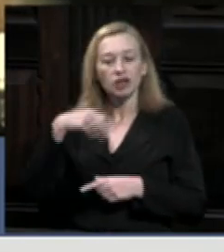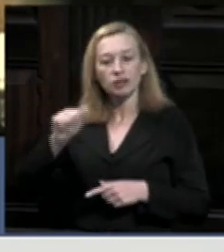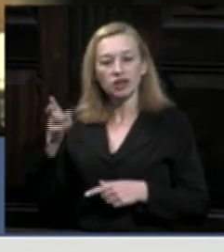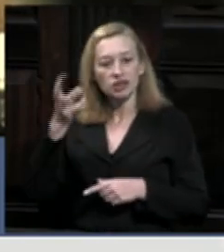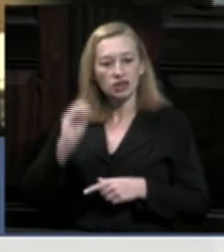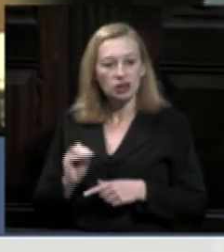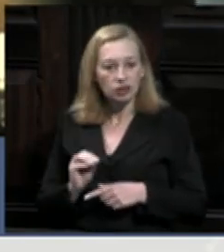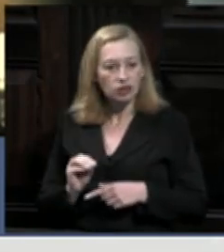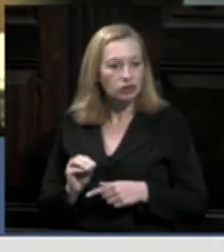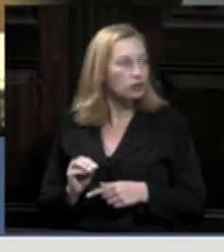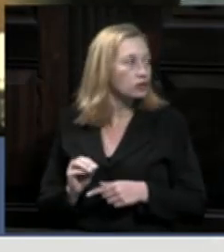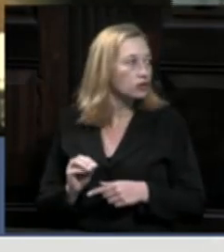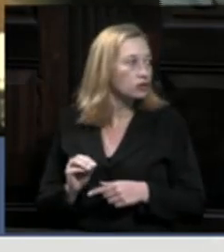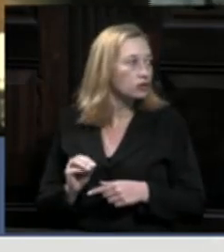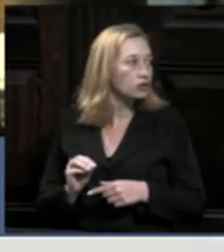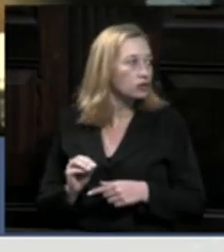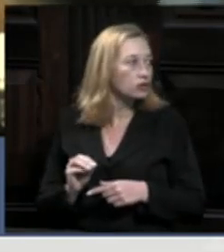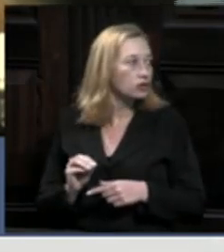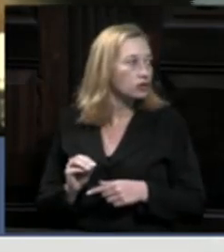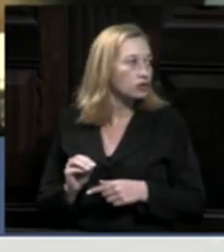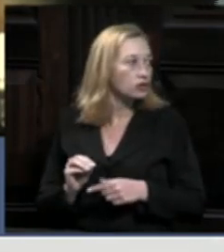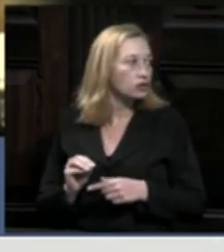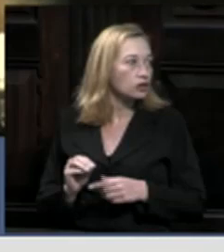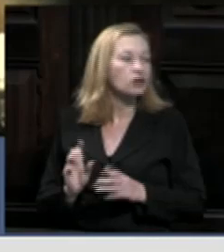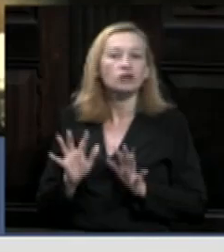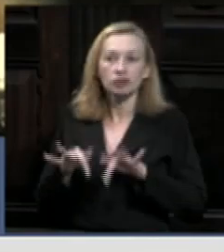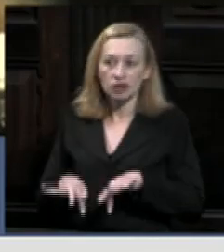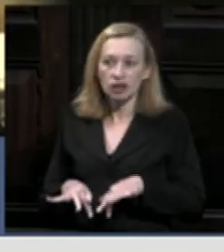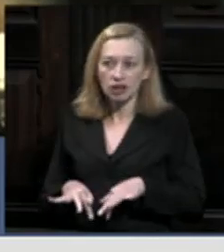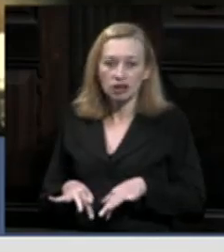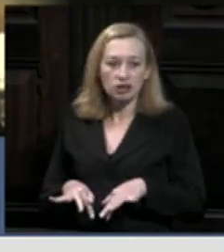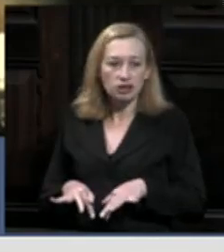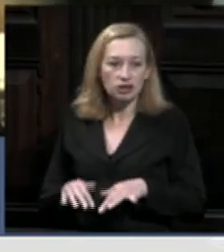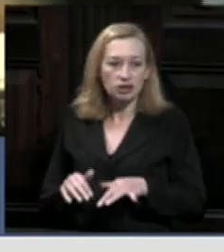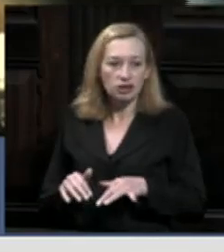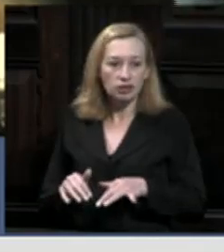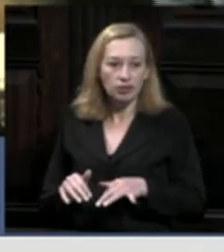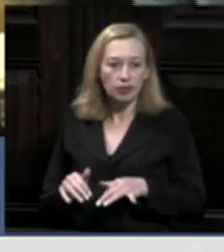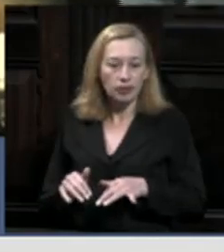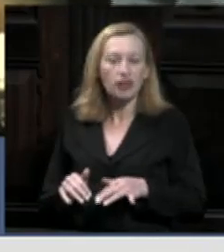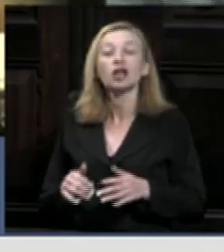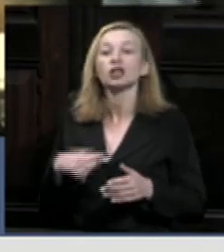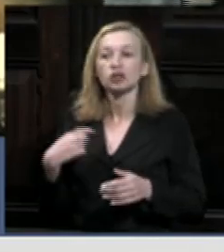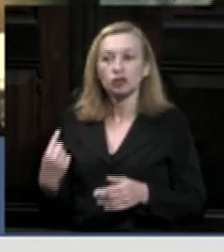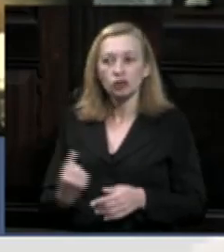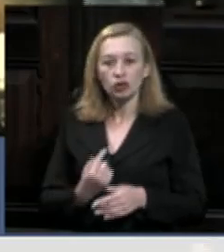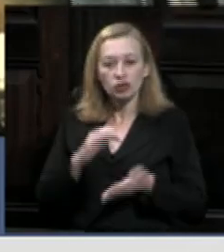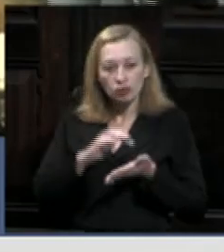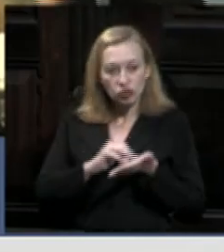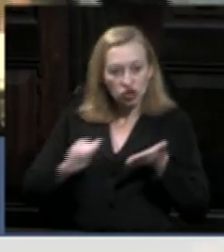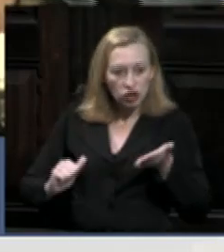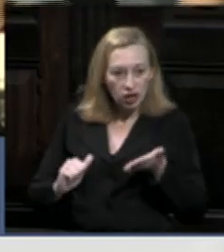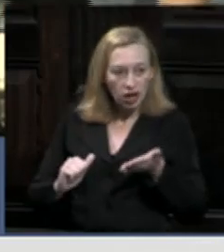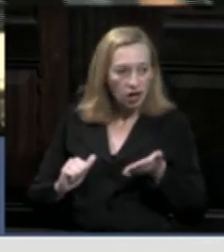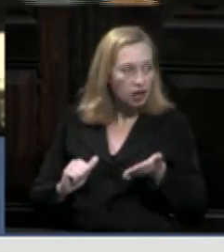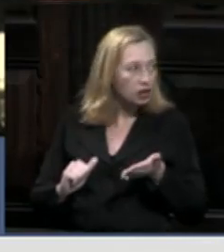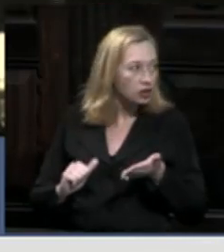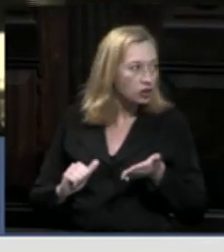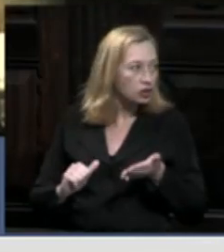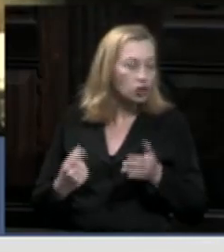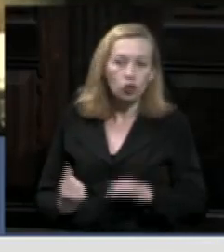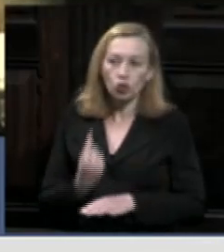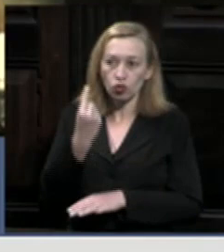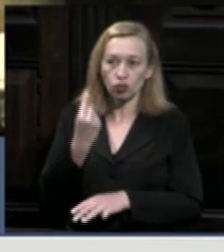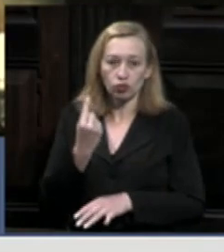que aí ele inclusive acaba com com avaliação então exatamente então a gente retira tal montar um único